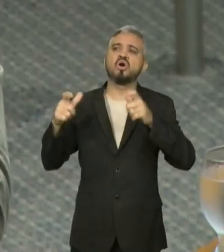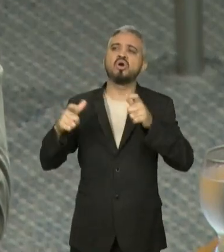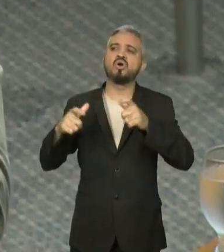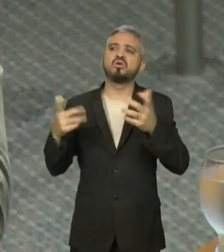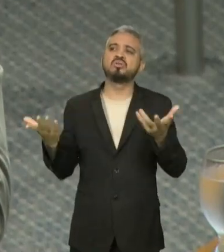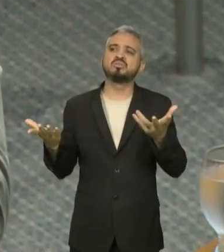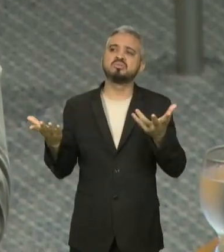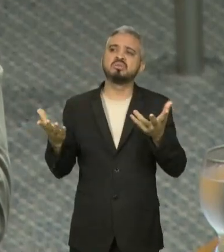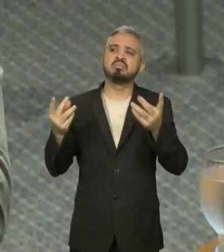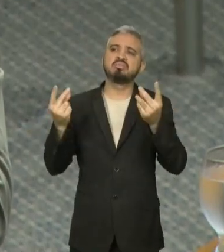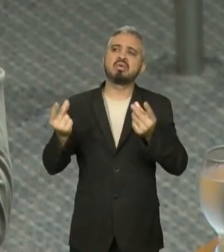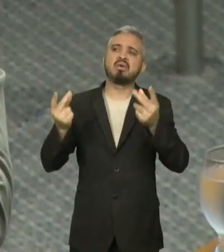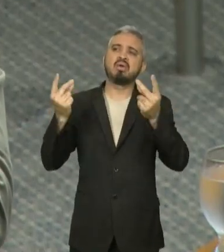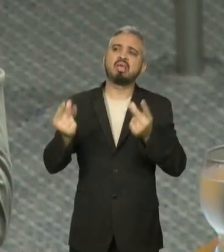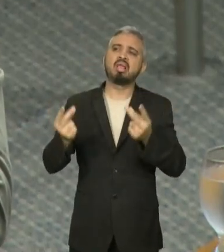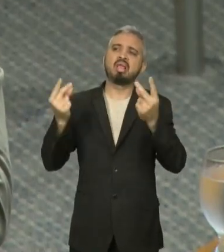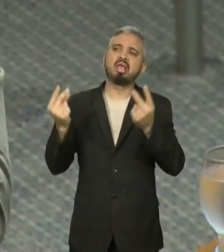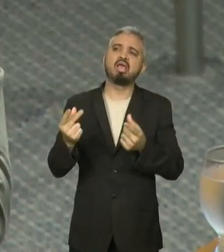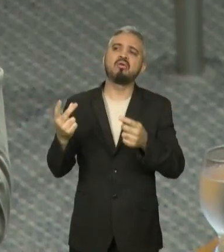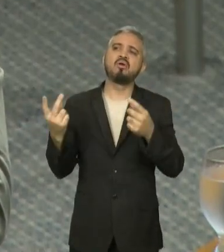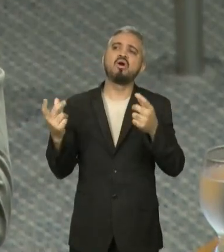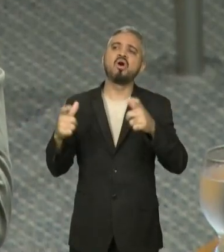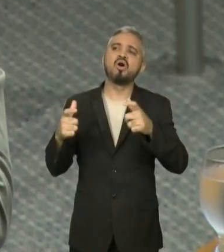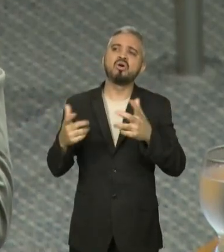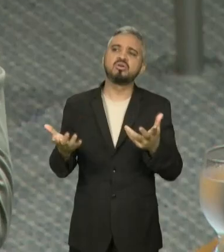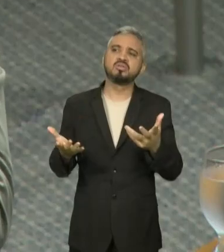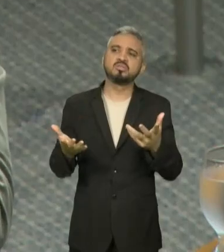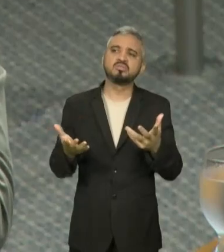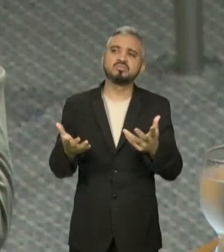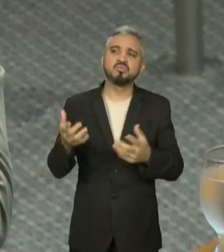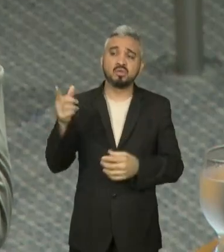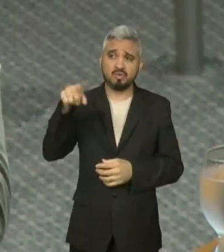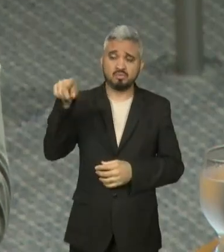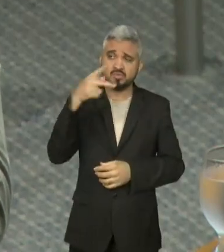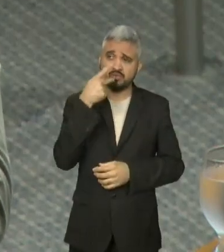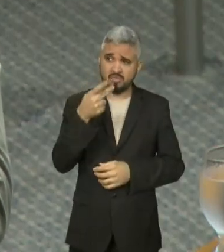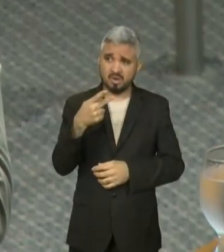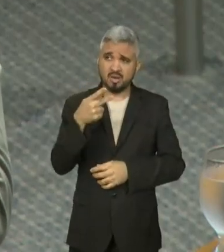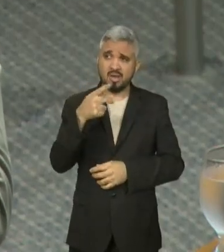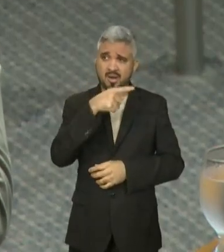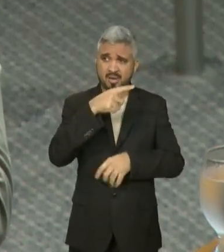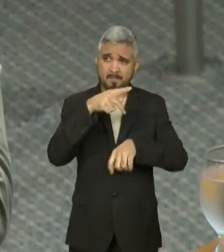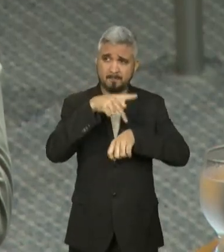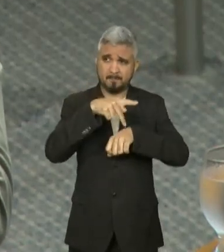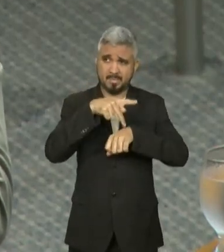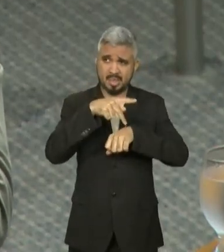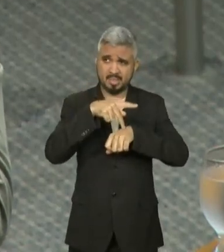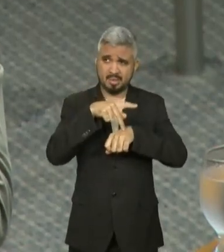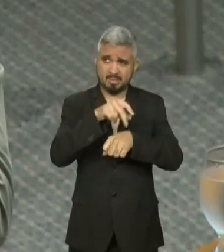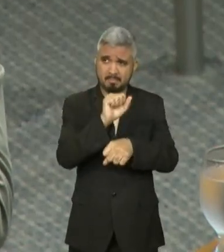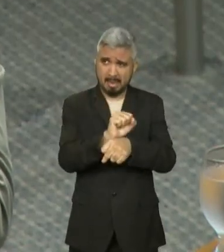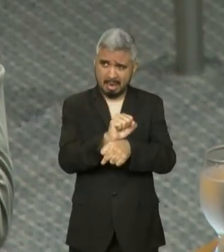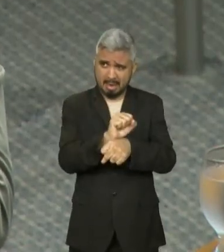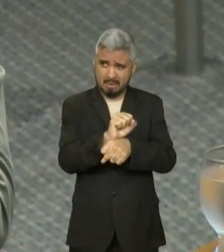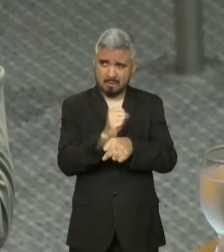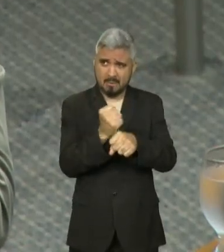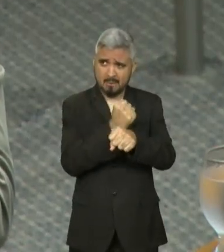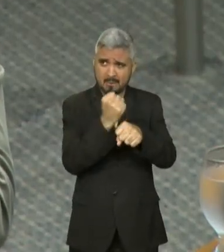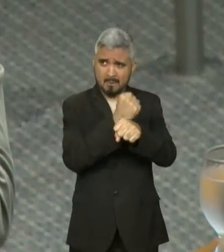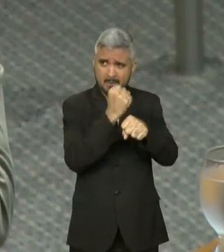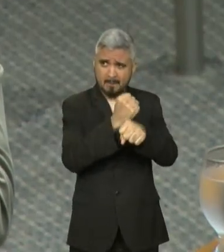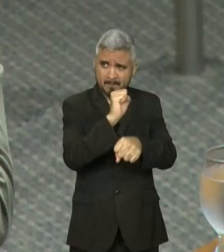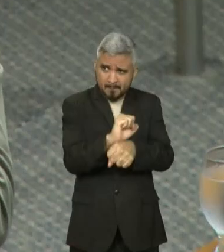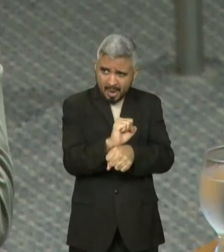senhor disse, que acha que as obras do município de Pedreiras parou, mas é porque você não anda em Pedreiras. Você não tem condições de